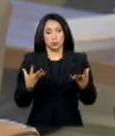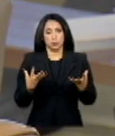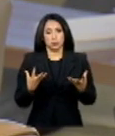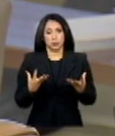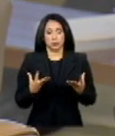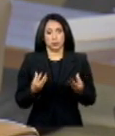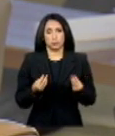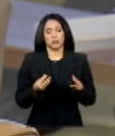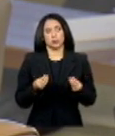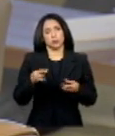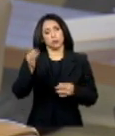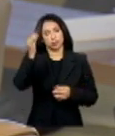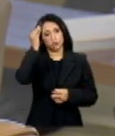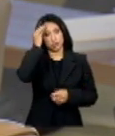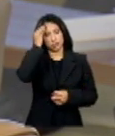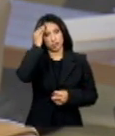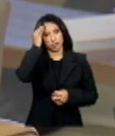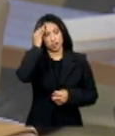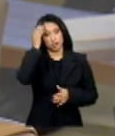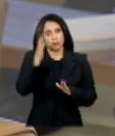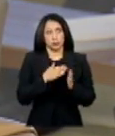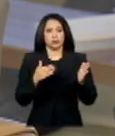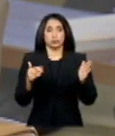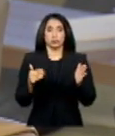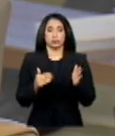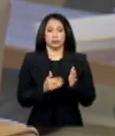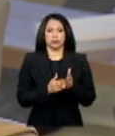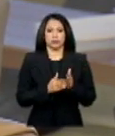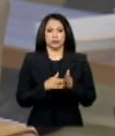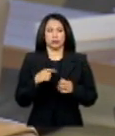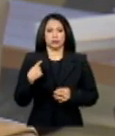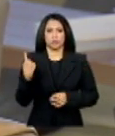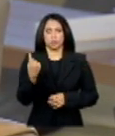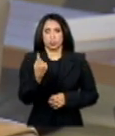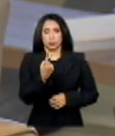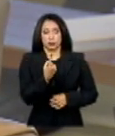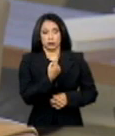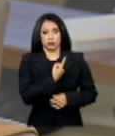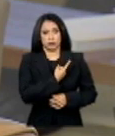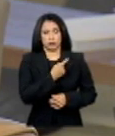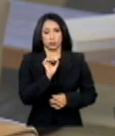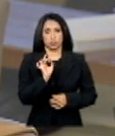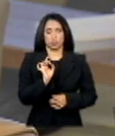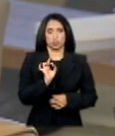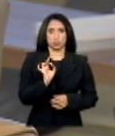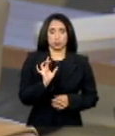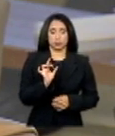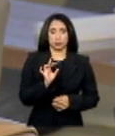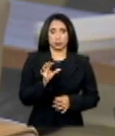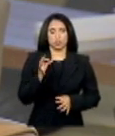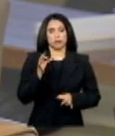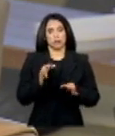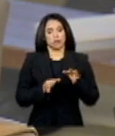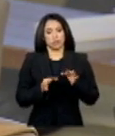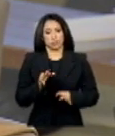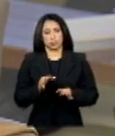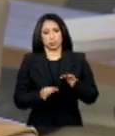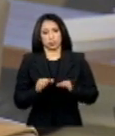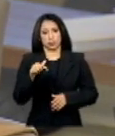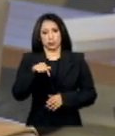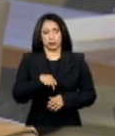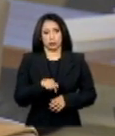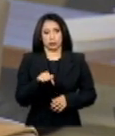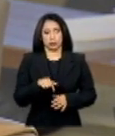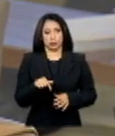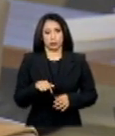conhecida no tecido por todos nós e pela doutrina e não apenas evidentemente pela jurisprudência aqui há uma união